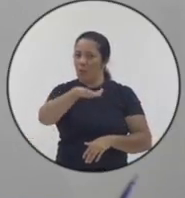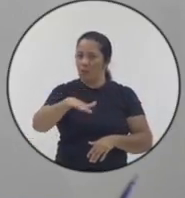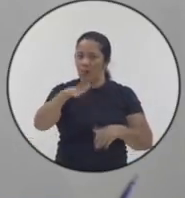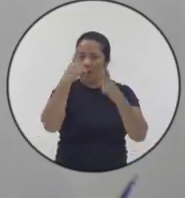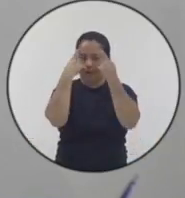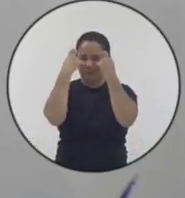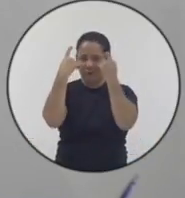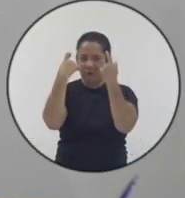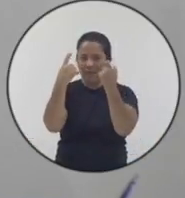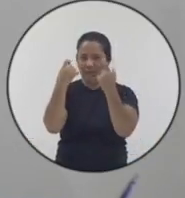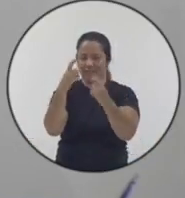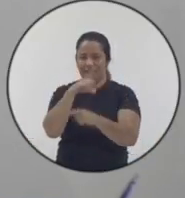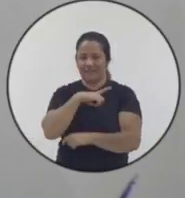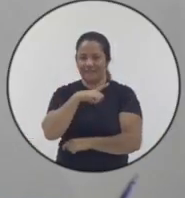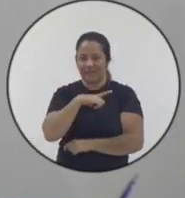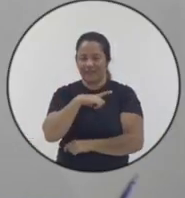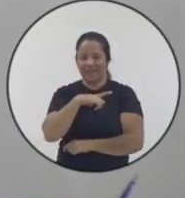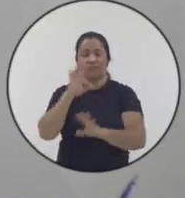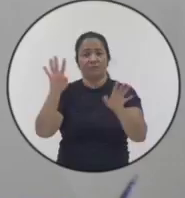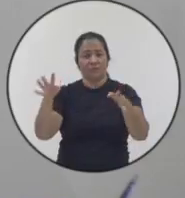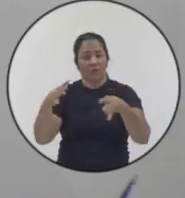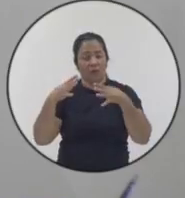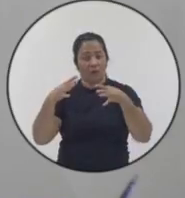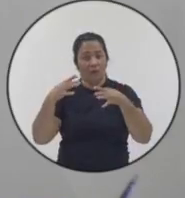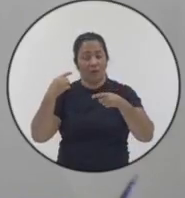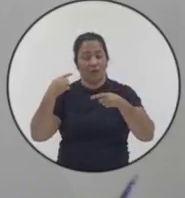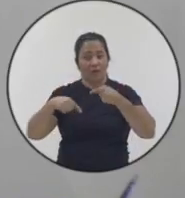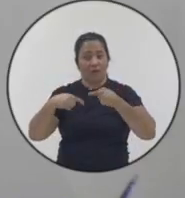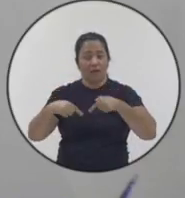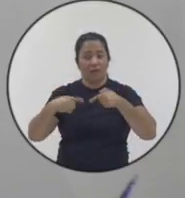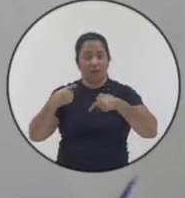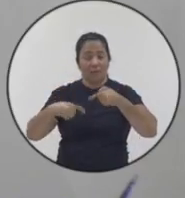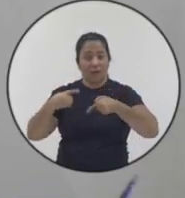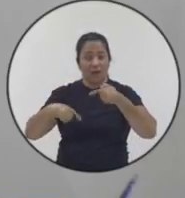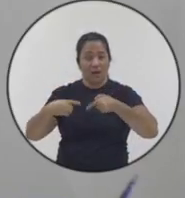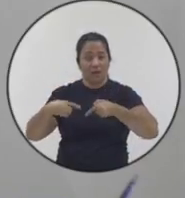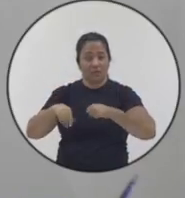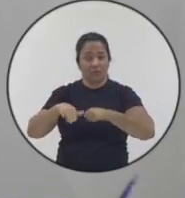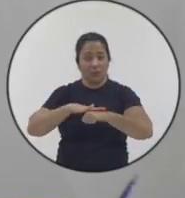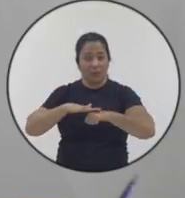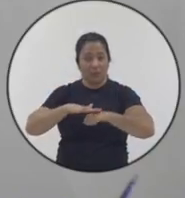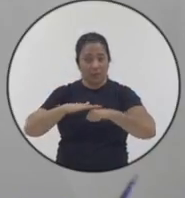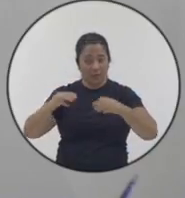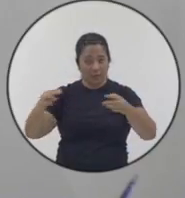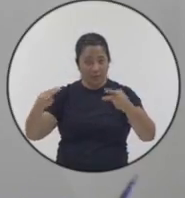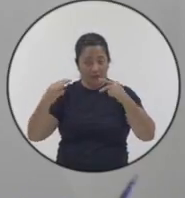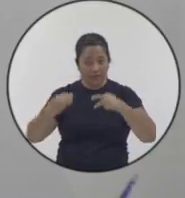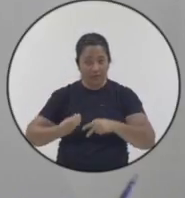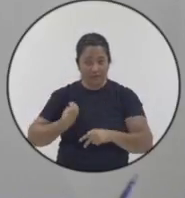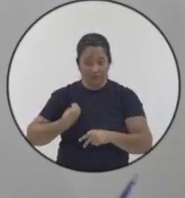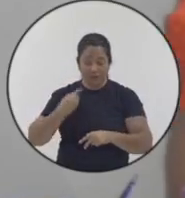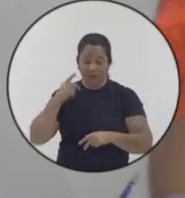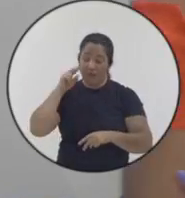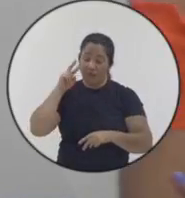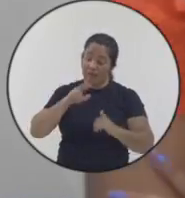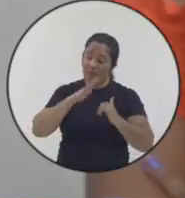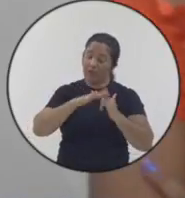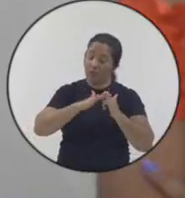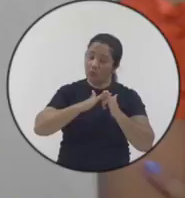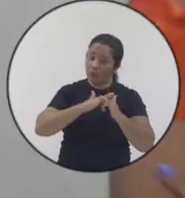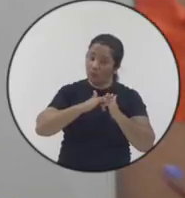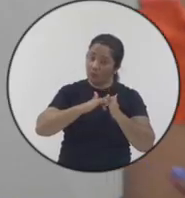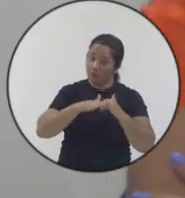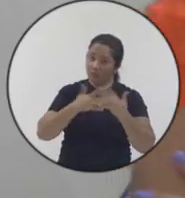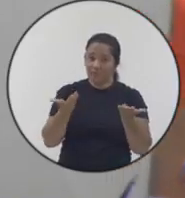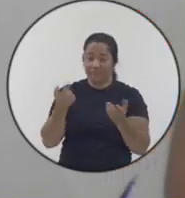está aí. Olhem o nosso debate, olhem o nosso vídeo e tenham a certeza, nós estamos falando de saúde, nós estamos falando de potência, nós